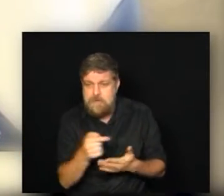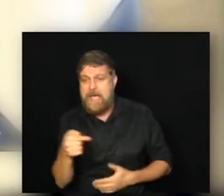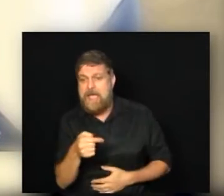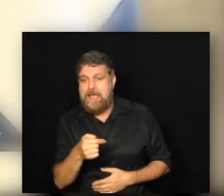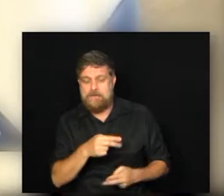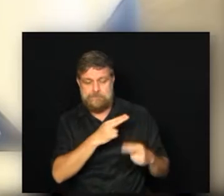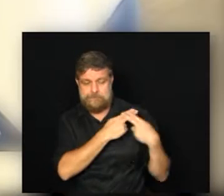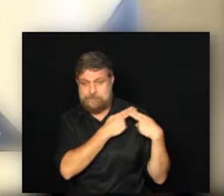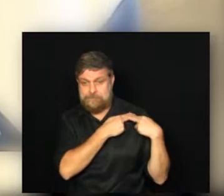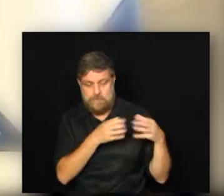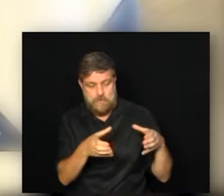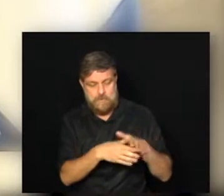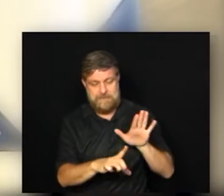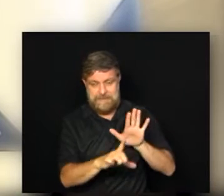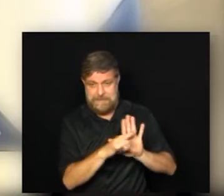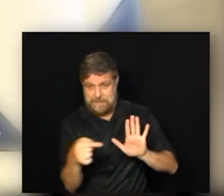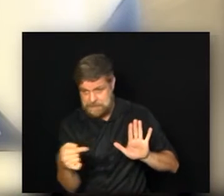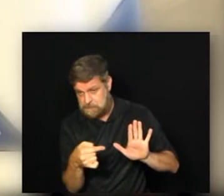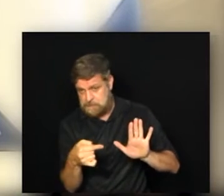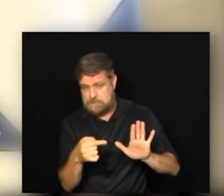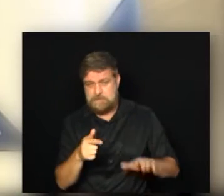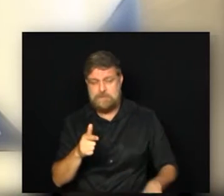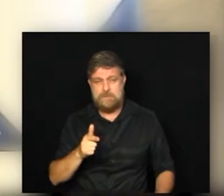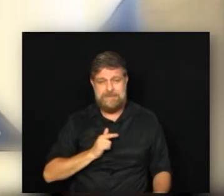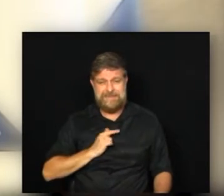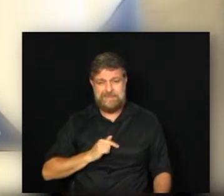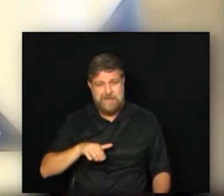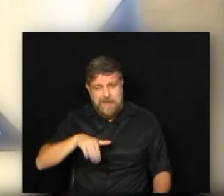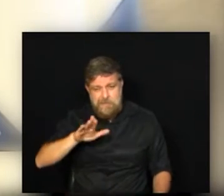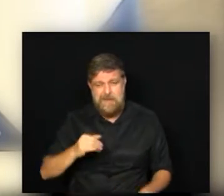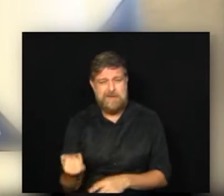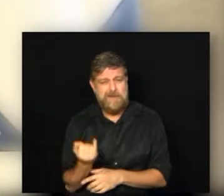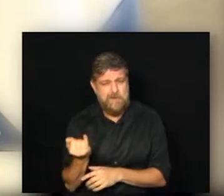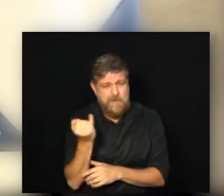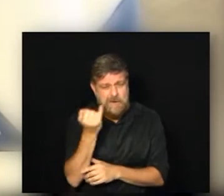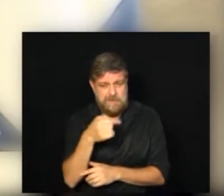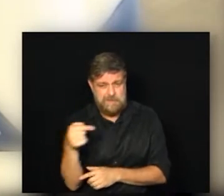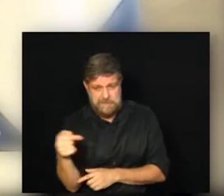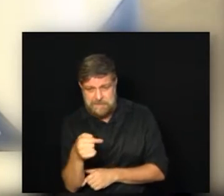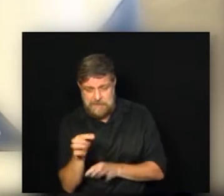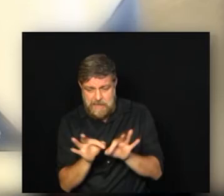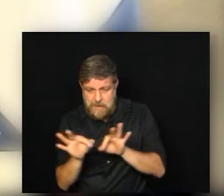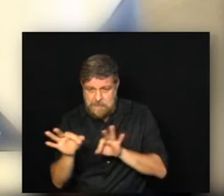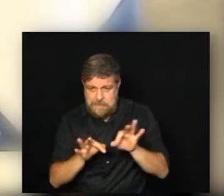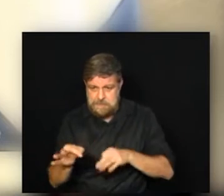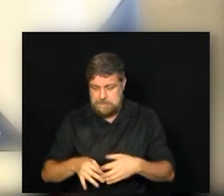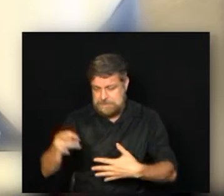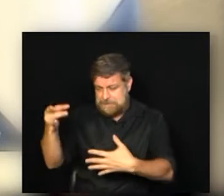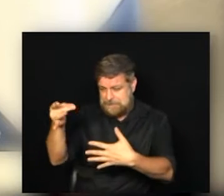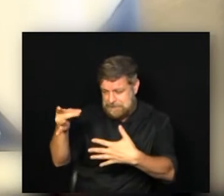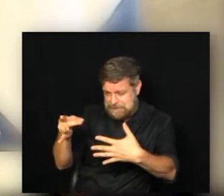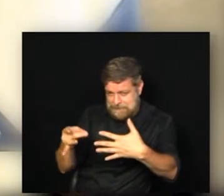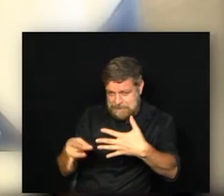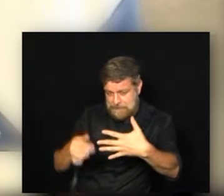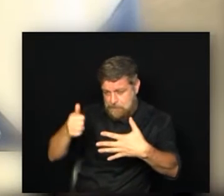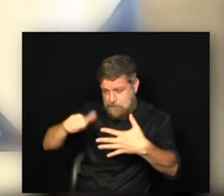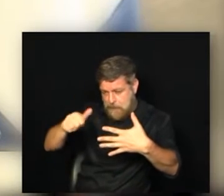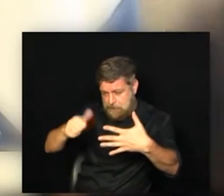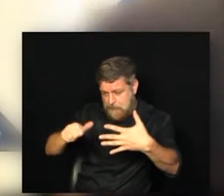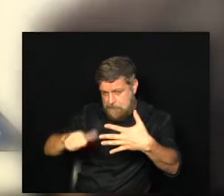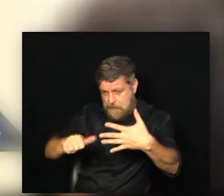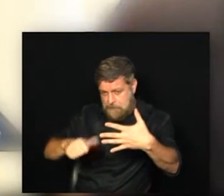de Legalidade. A Comissão de Constituição e Legalidade, por mais meritosa que seja o projeto, meritoso que seja o projeto,